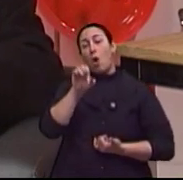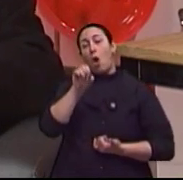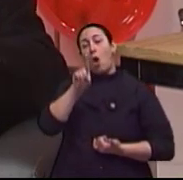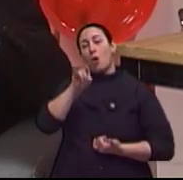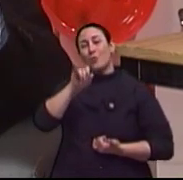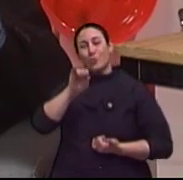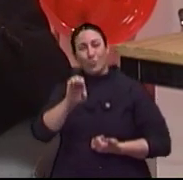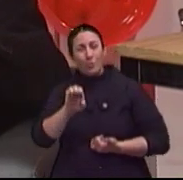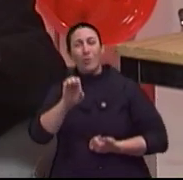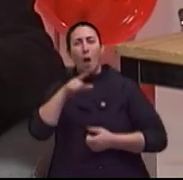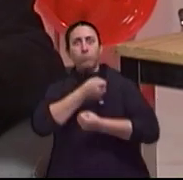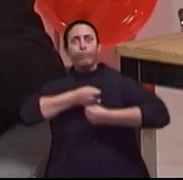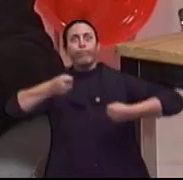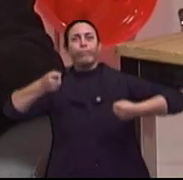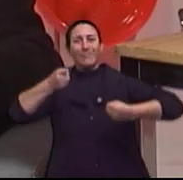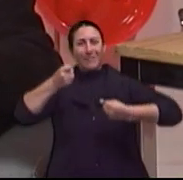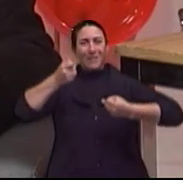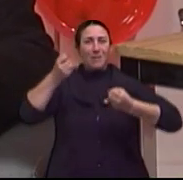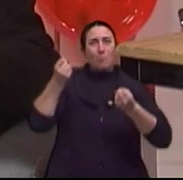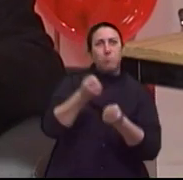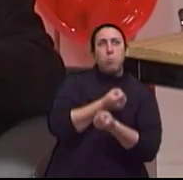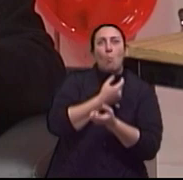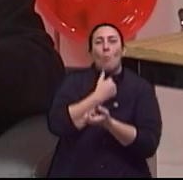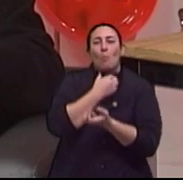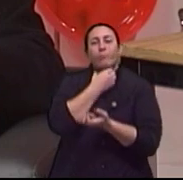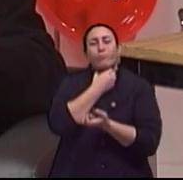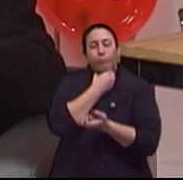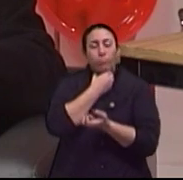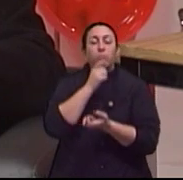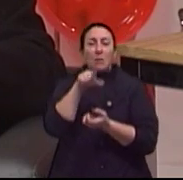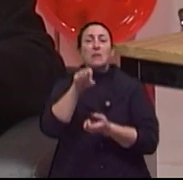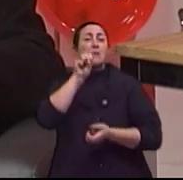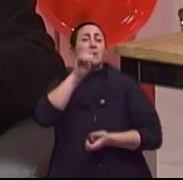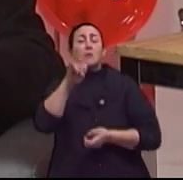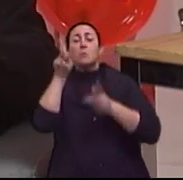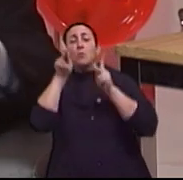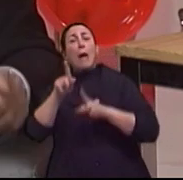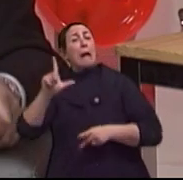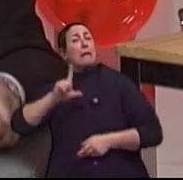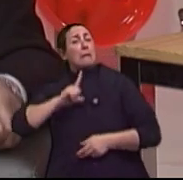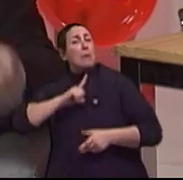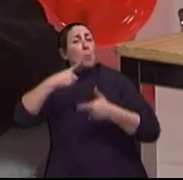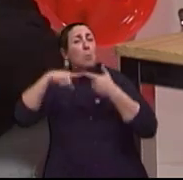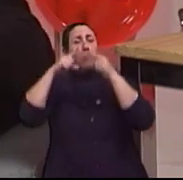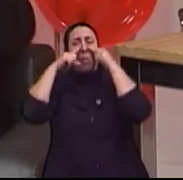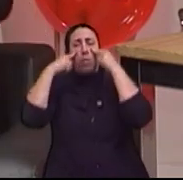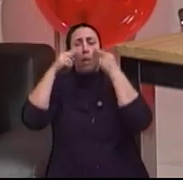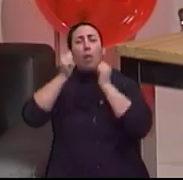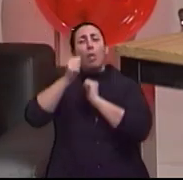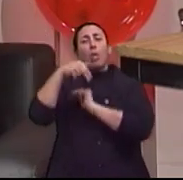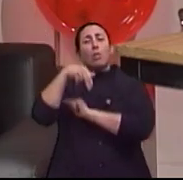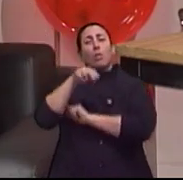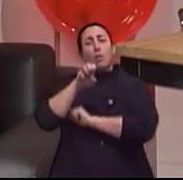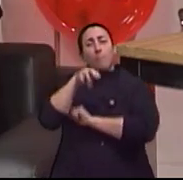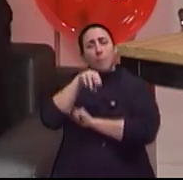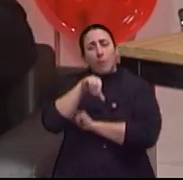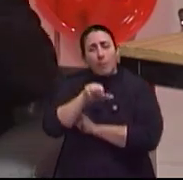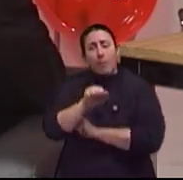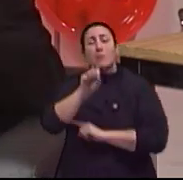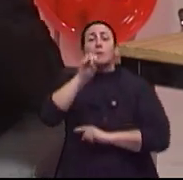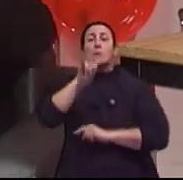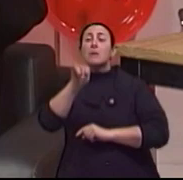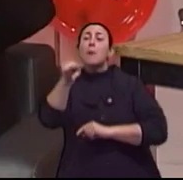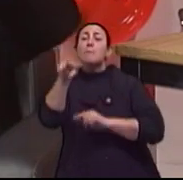de anemia se o paciente não tem não toma medicamentos que tem efeito colateral a queda de fusa de